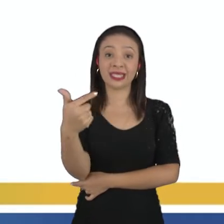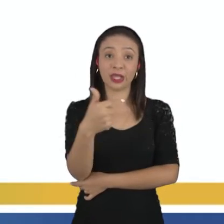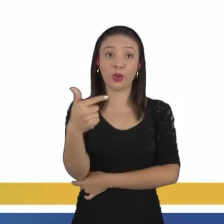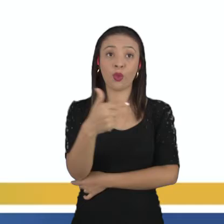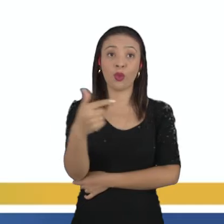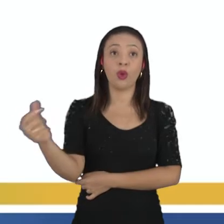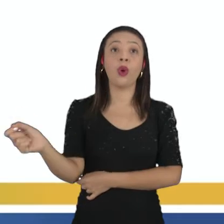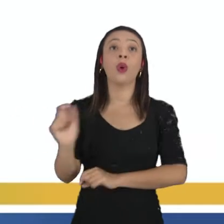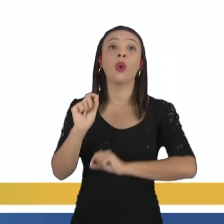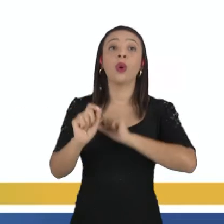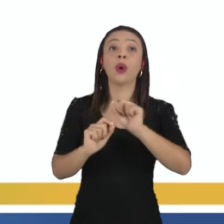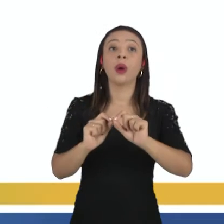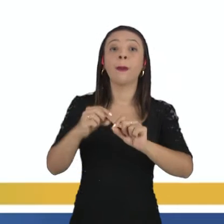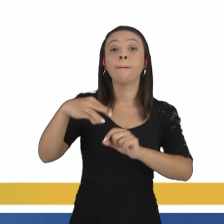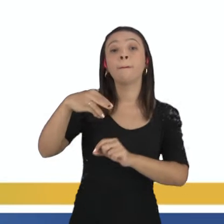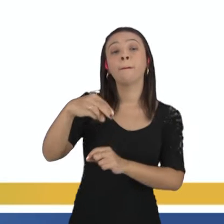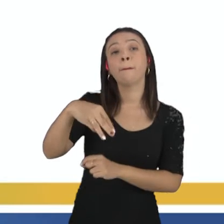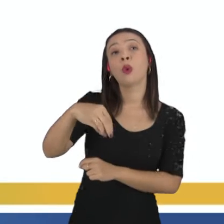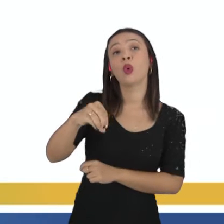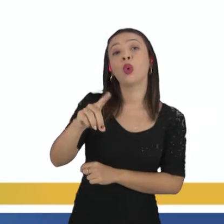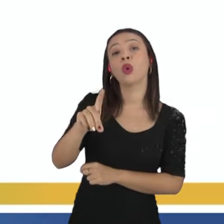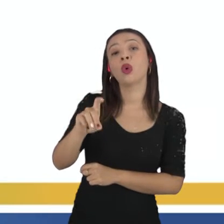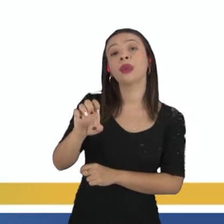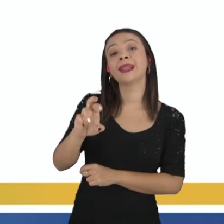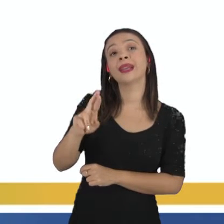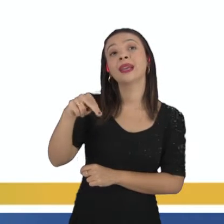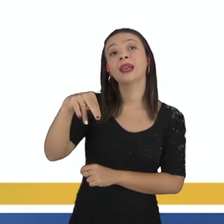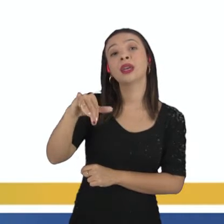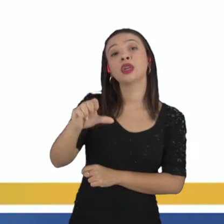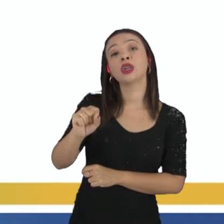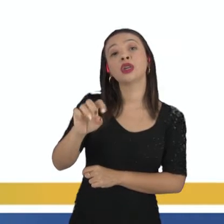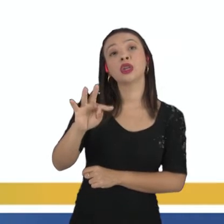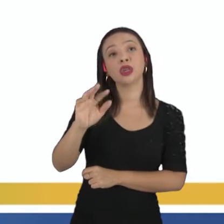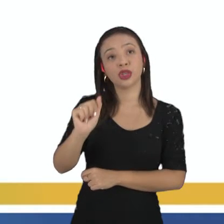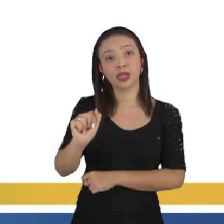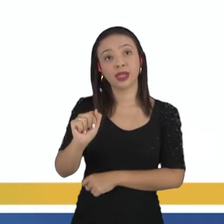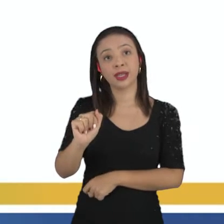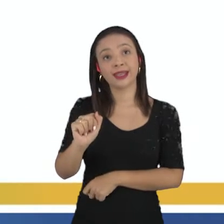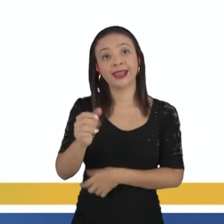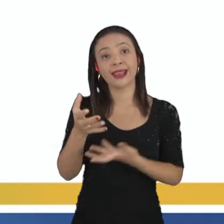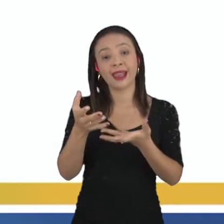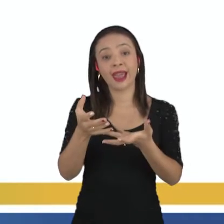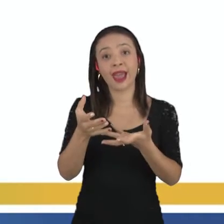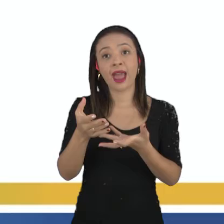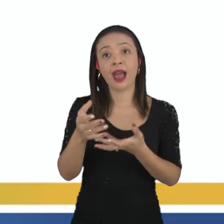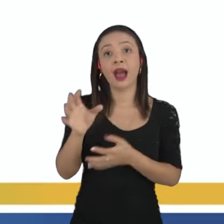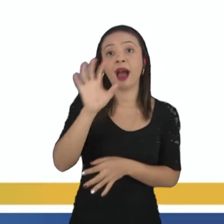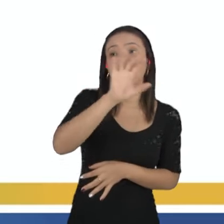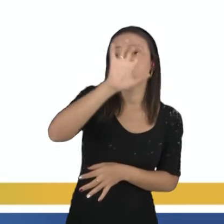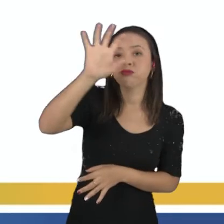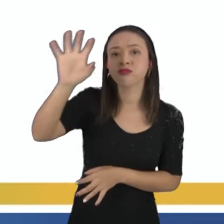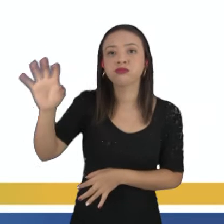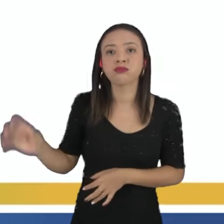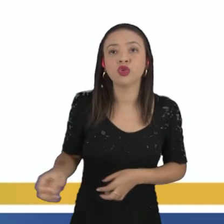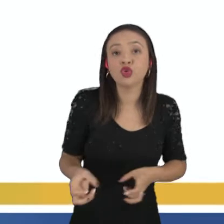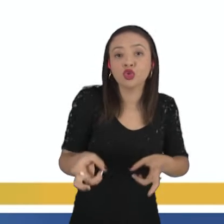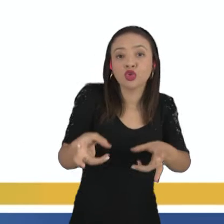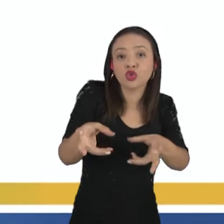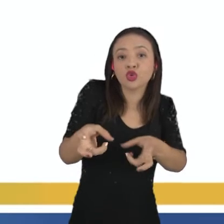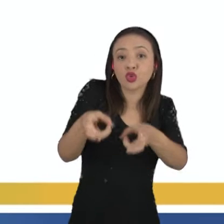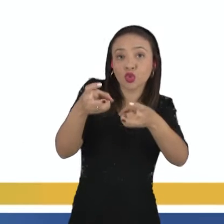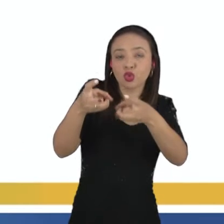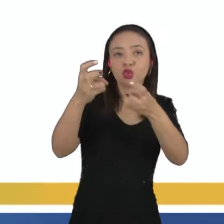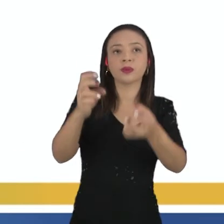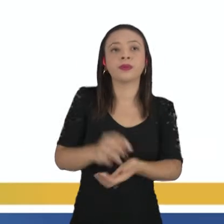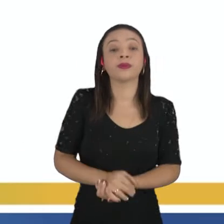pelo regionalismo. Então, olha a outra comparação. Assim como, qual a comparação que ele está fazendo? Entre o romantismo